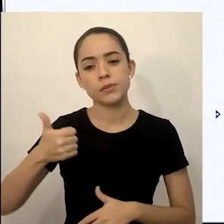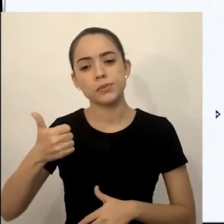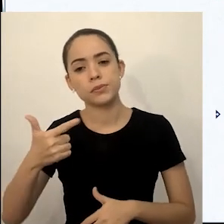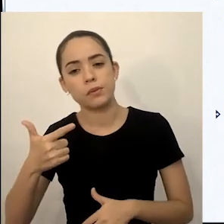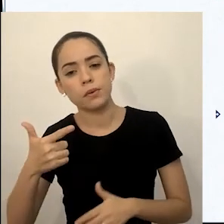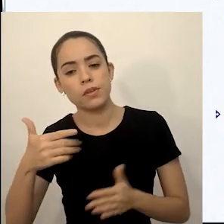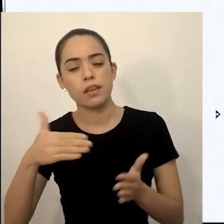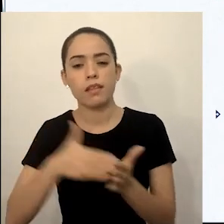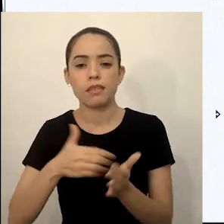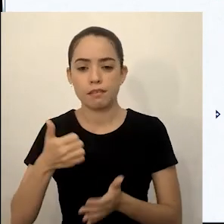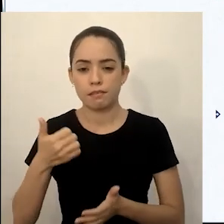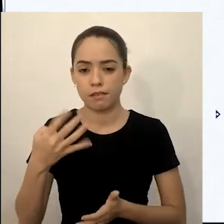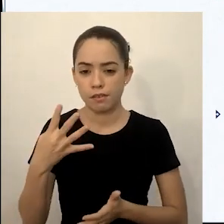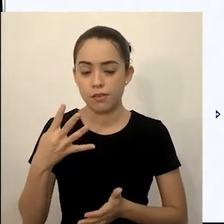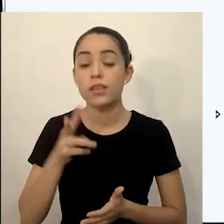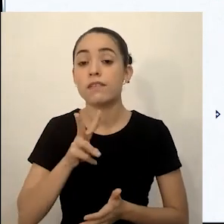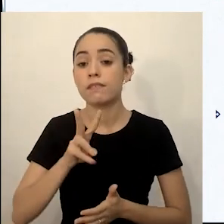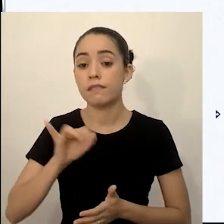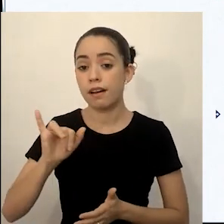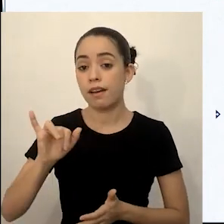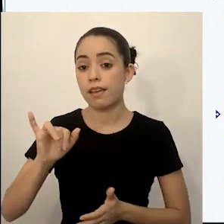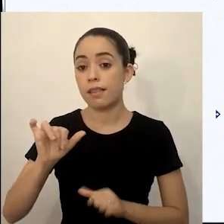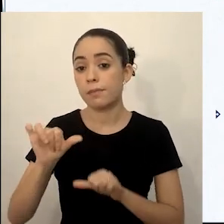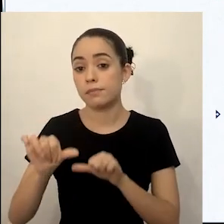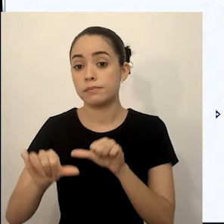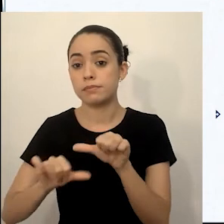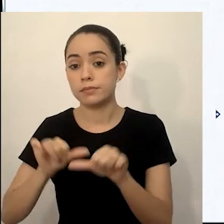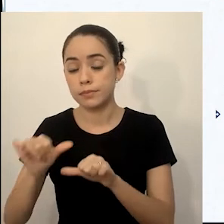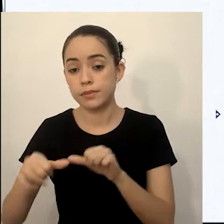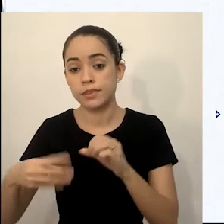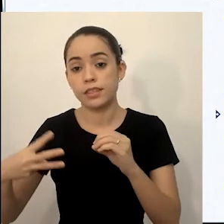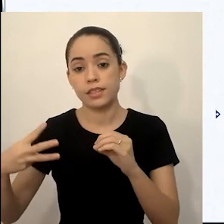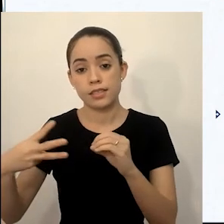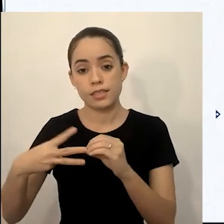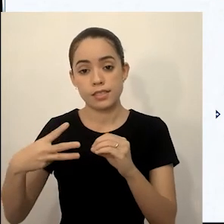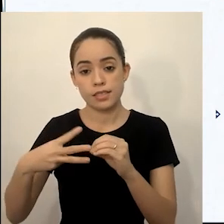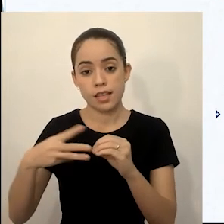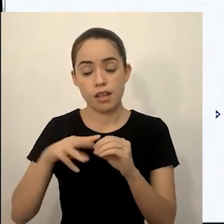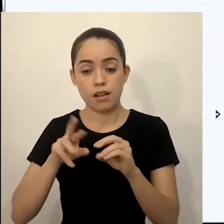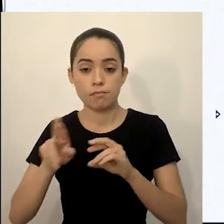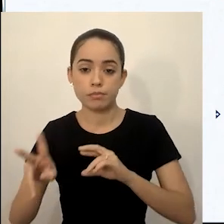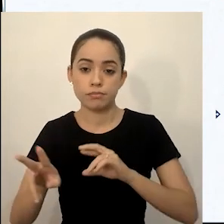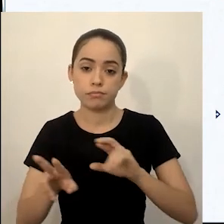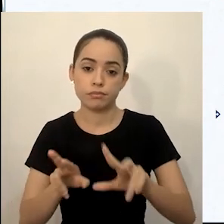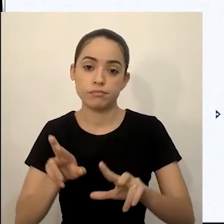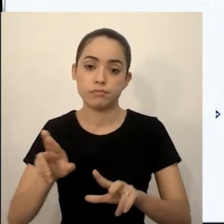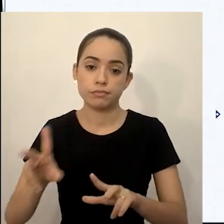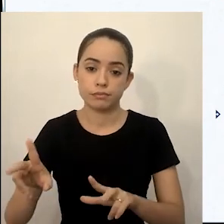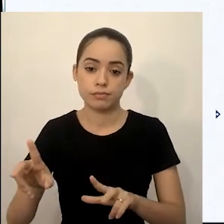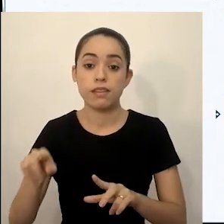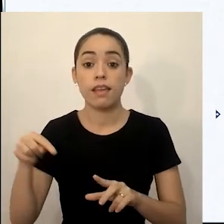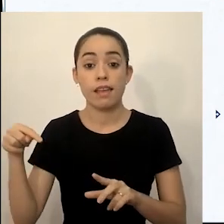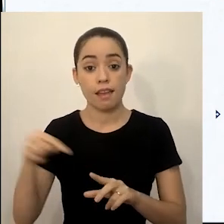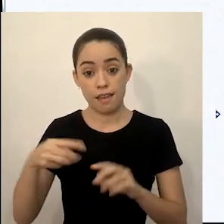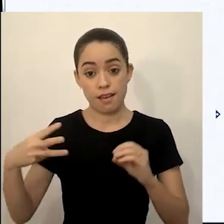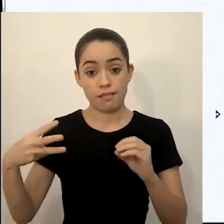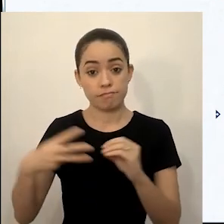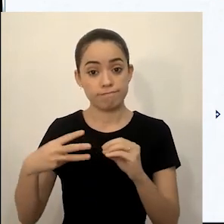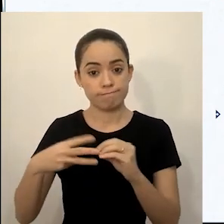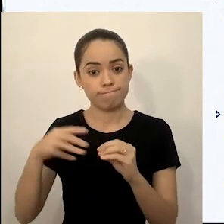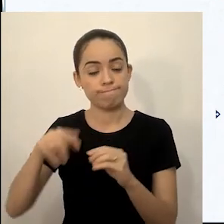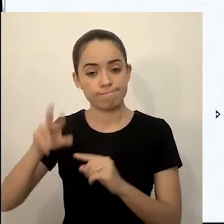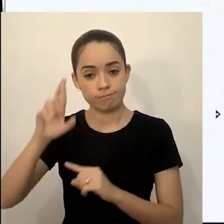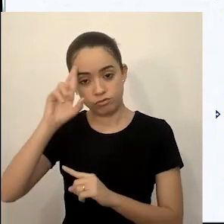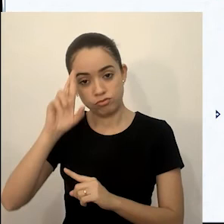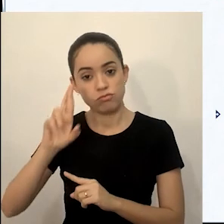puberdade irão diferenciar-se em células de Sertoli, as quais